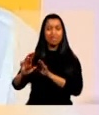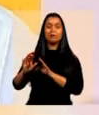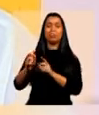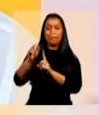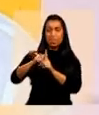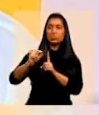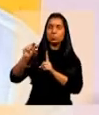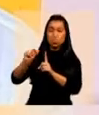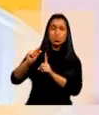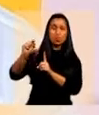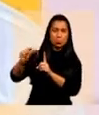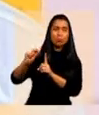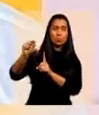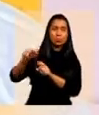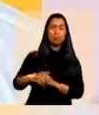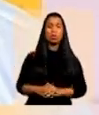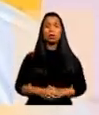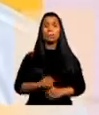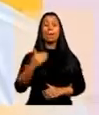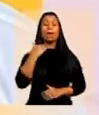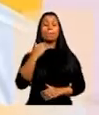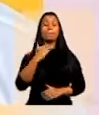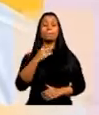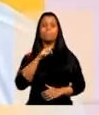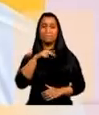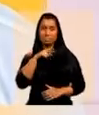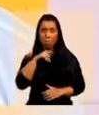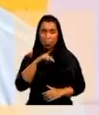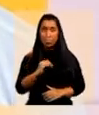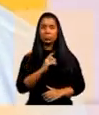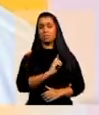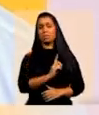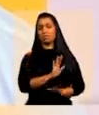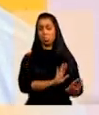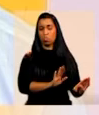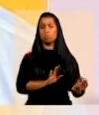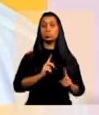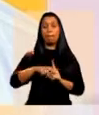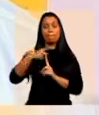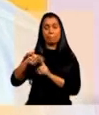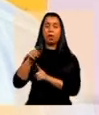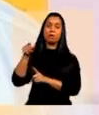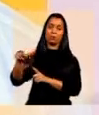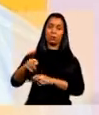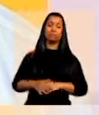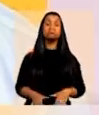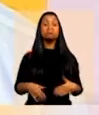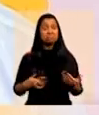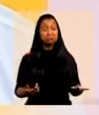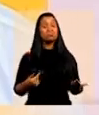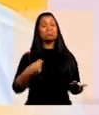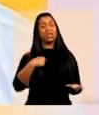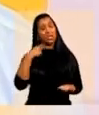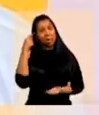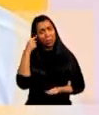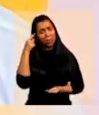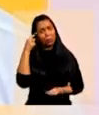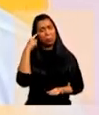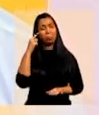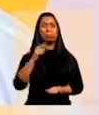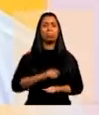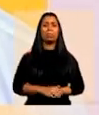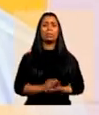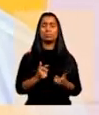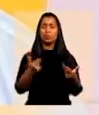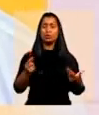pouco de dinheiro todo mês lá, mas não na poupança. Algo que rende mais que a poupança. Mas os